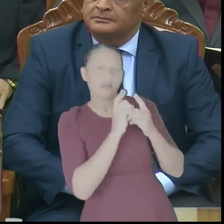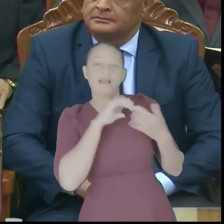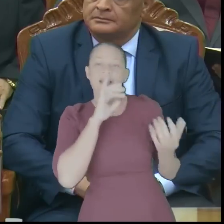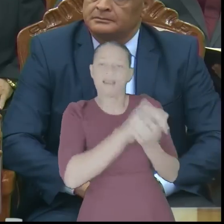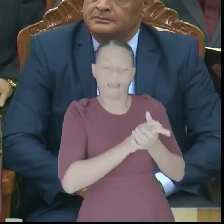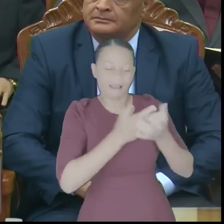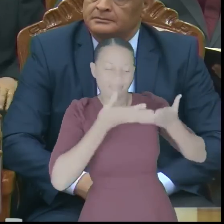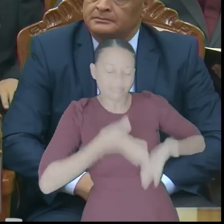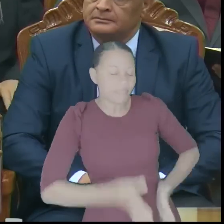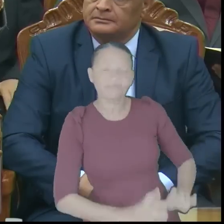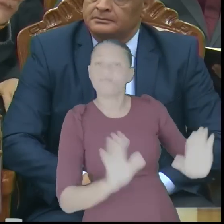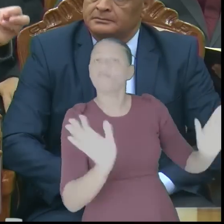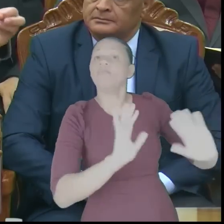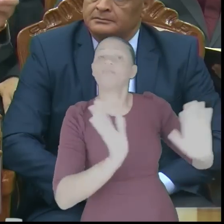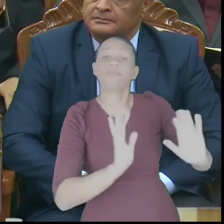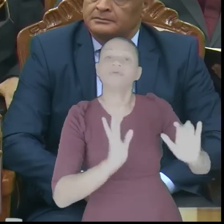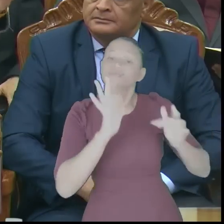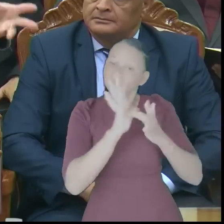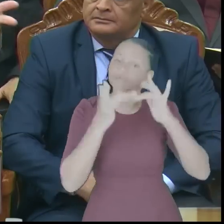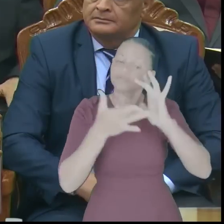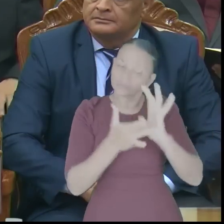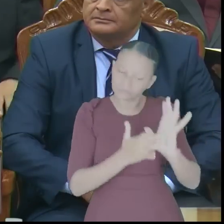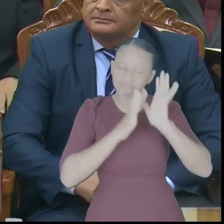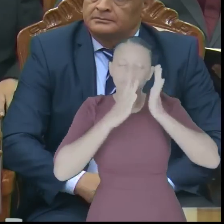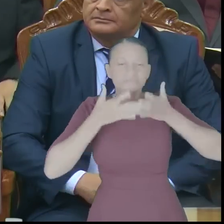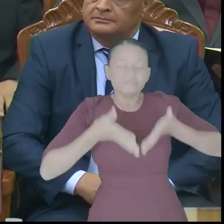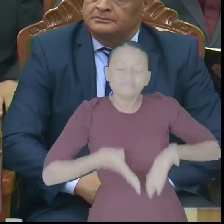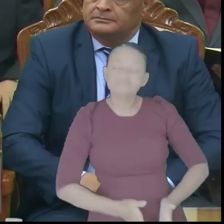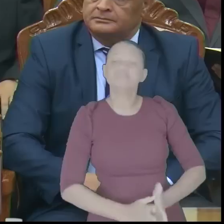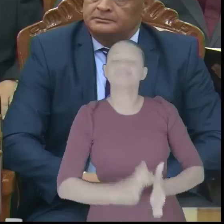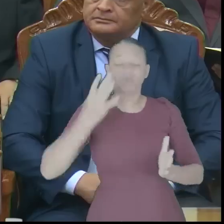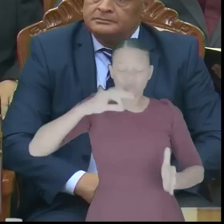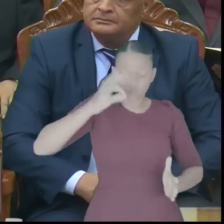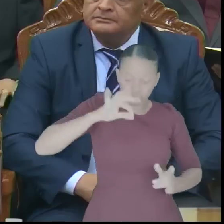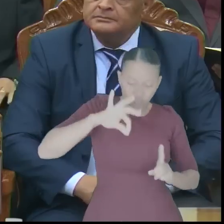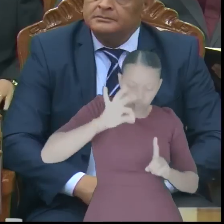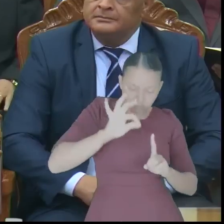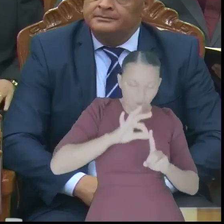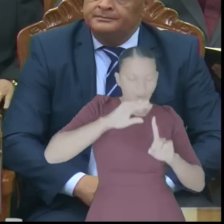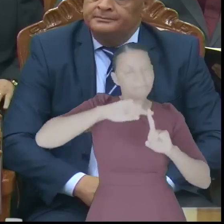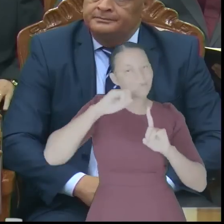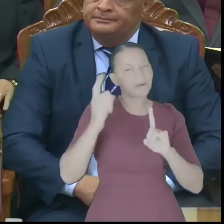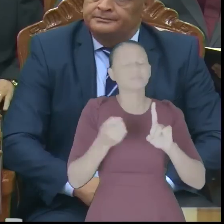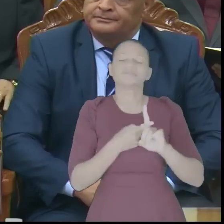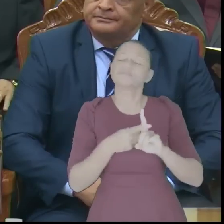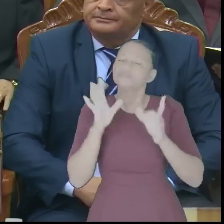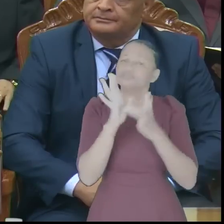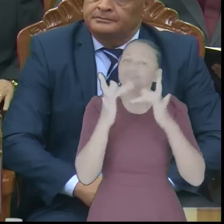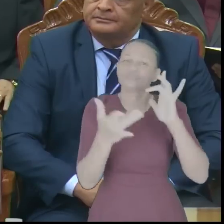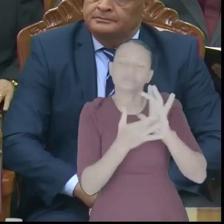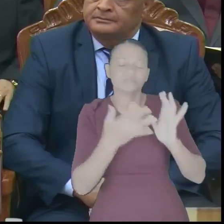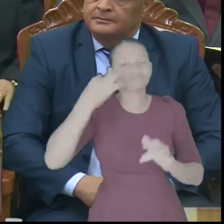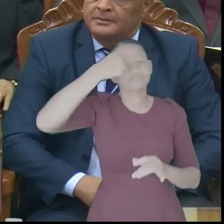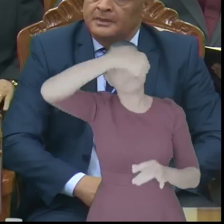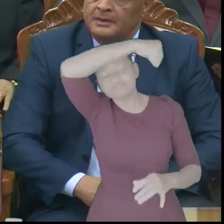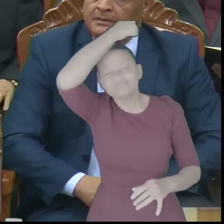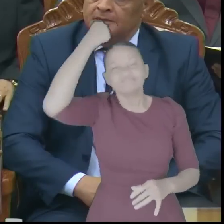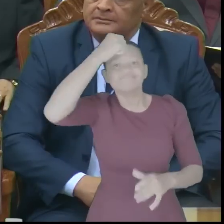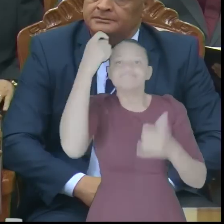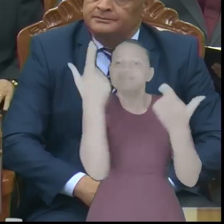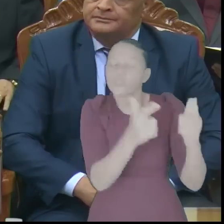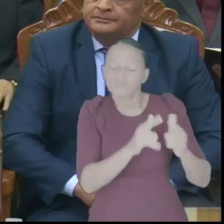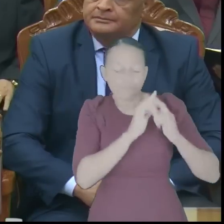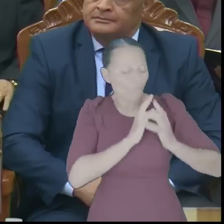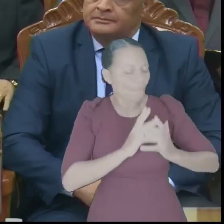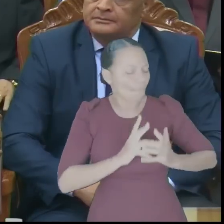gerado pelo Espírito Santo de Deus. Logo, Jesus é santo e não há pecado em Jesus. A